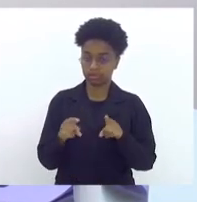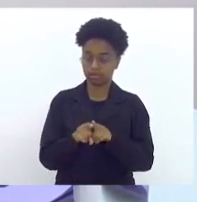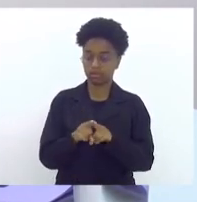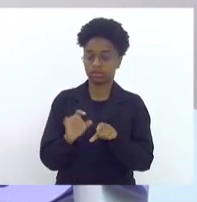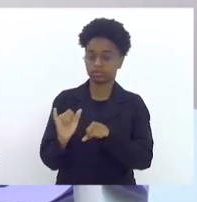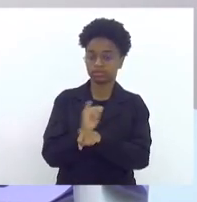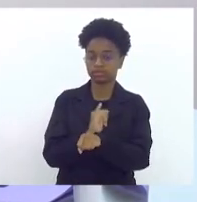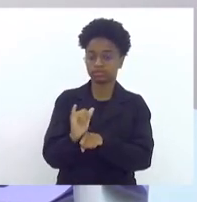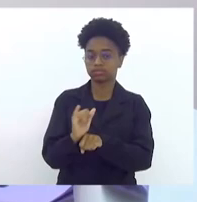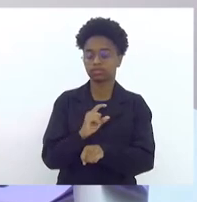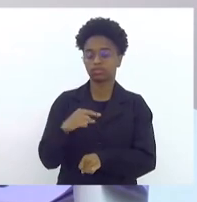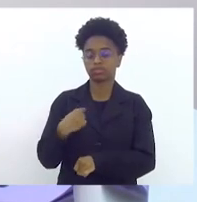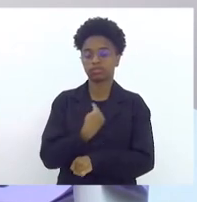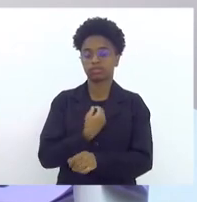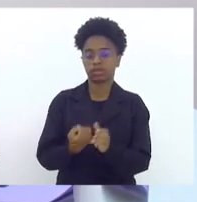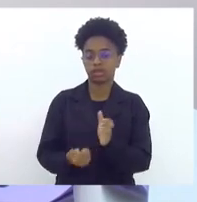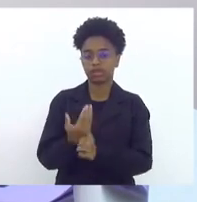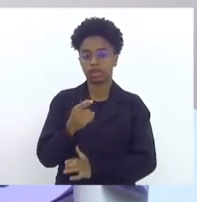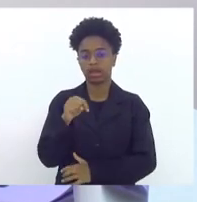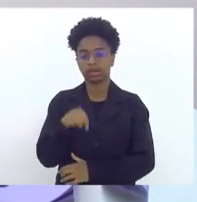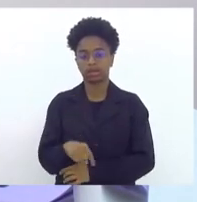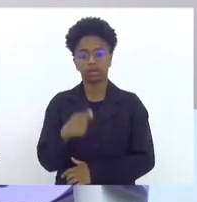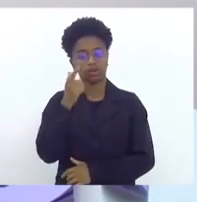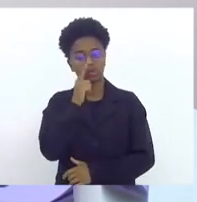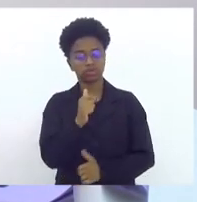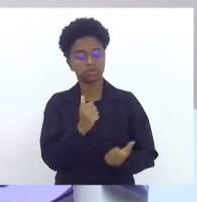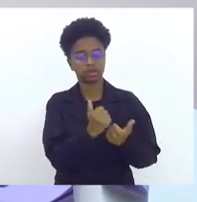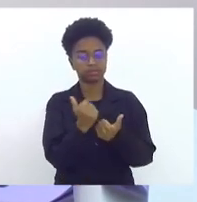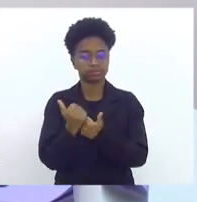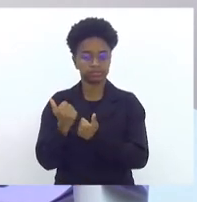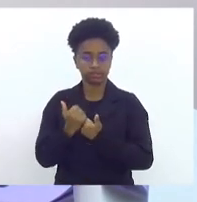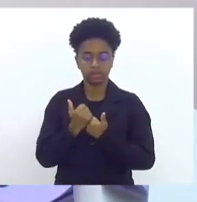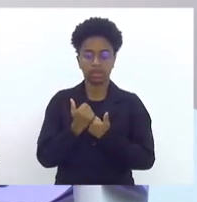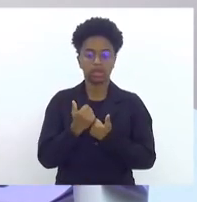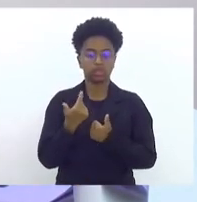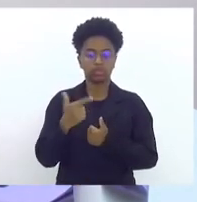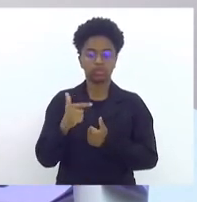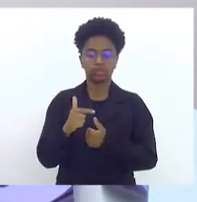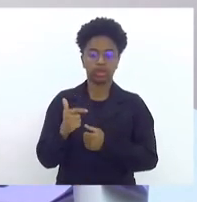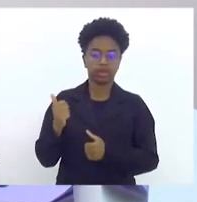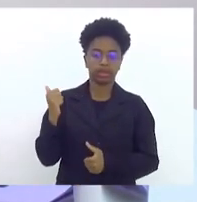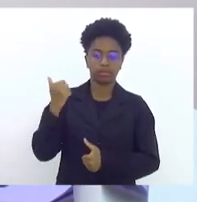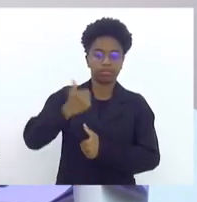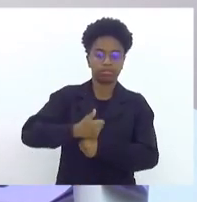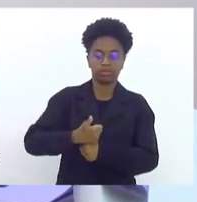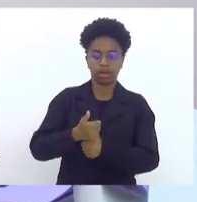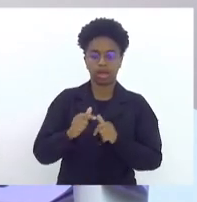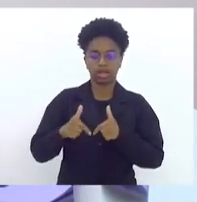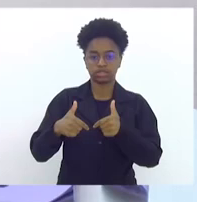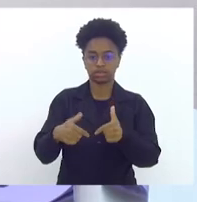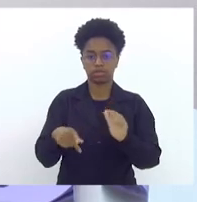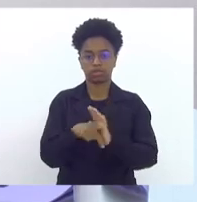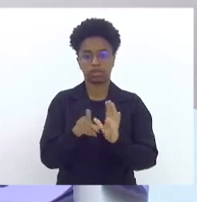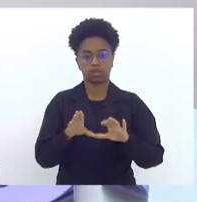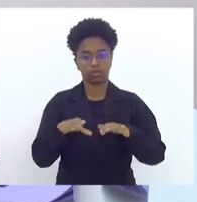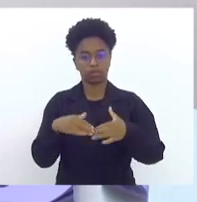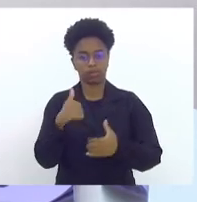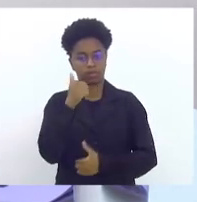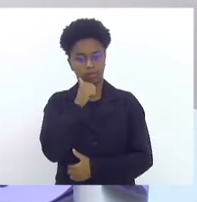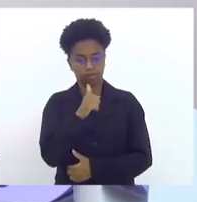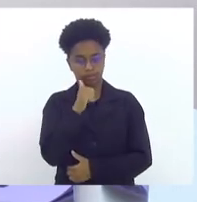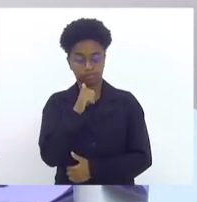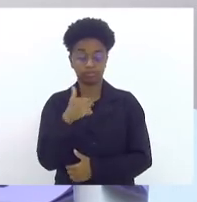um mecanismo que a gente vai ter ali da casa de fortalecimento que não sobrepõe as ações da comissão de mulher né